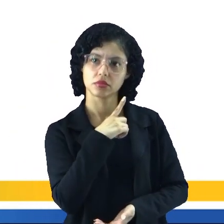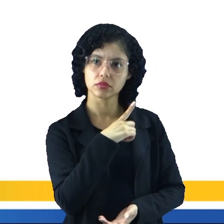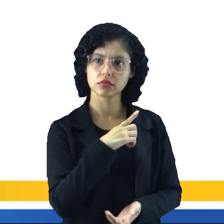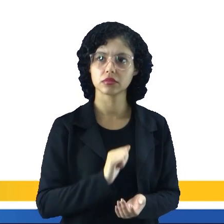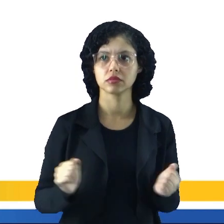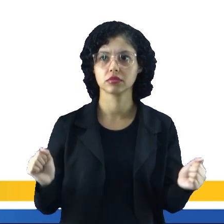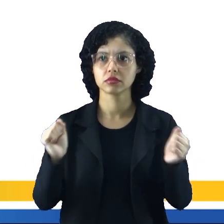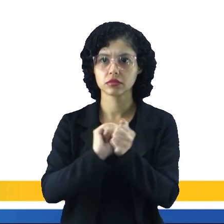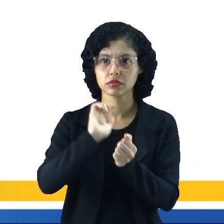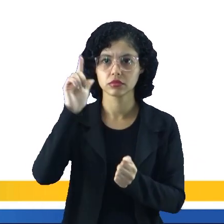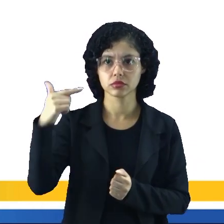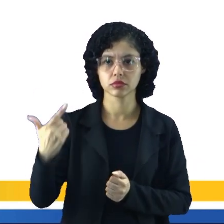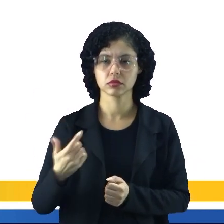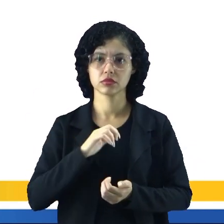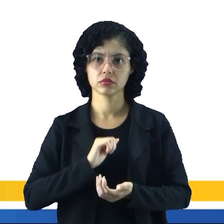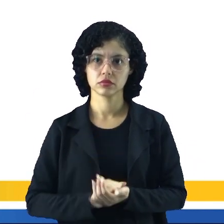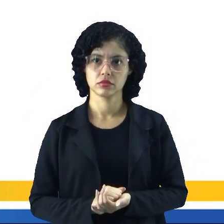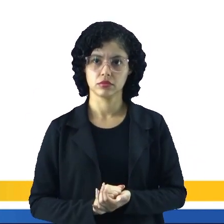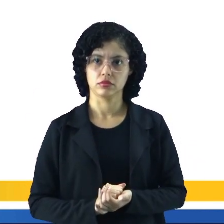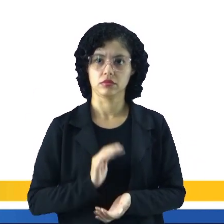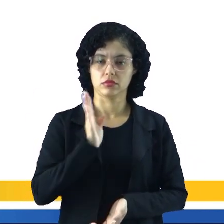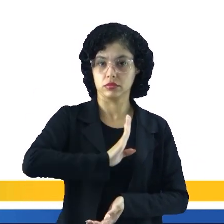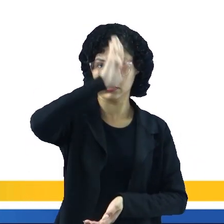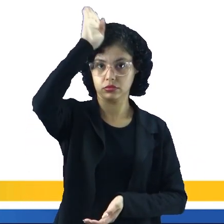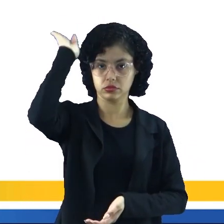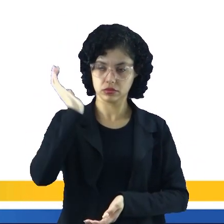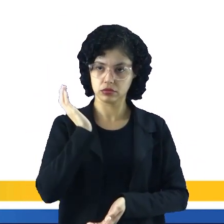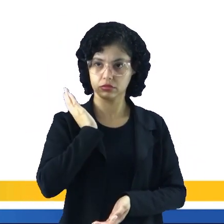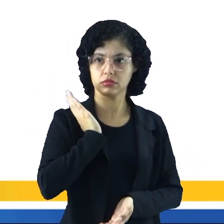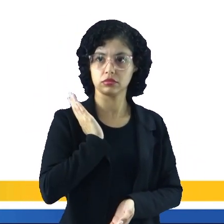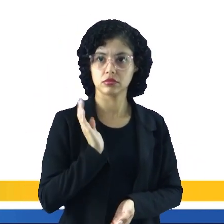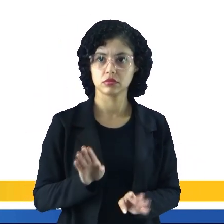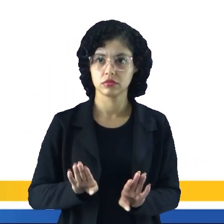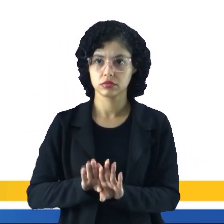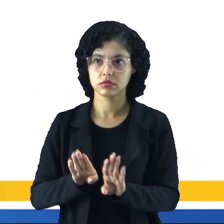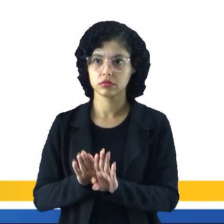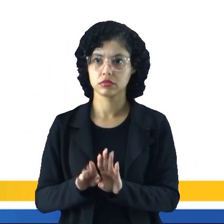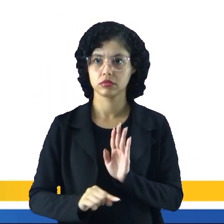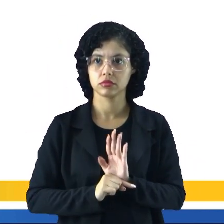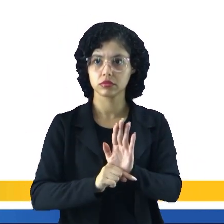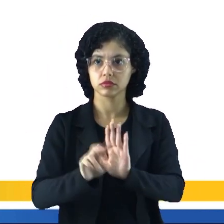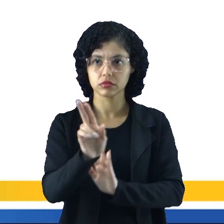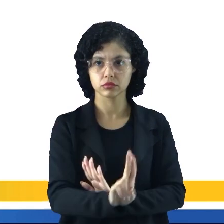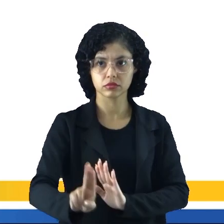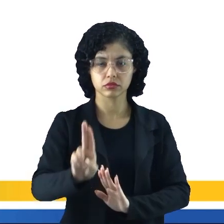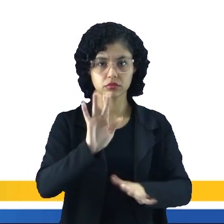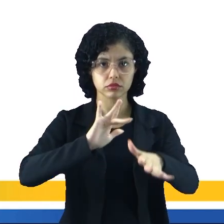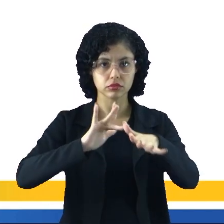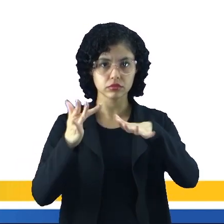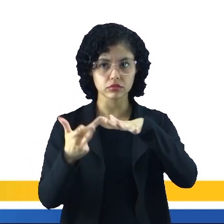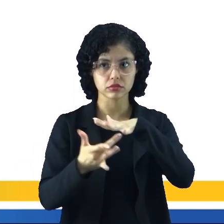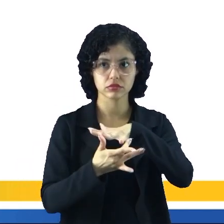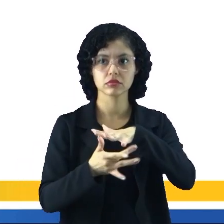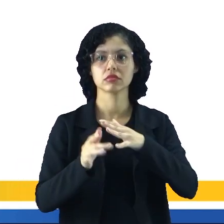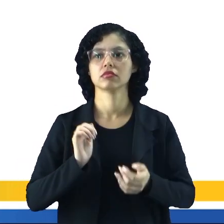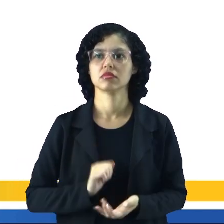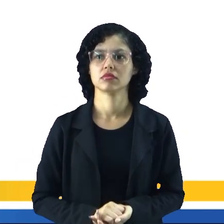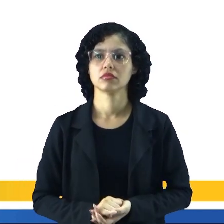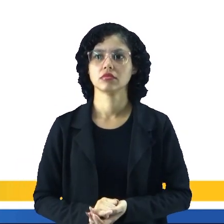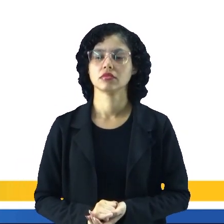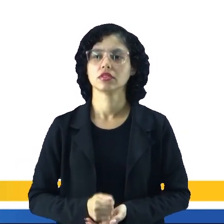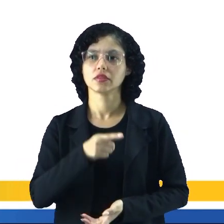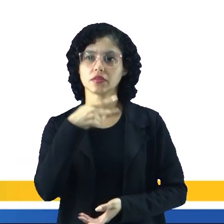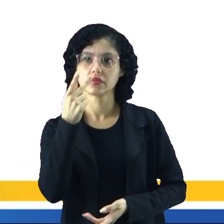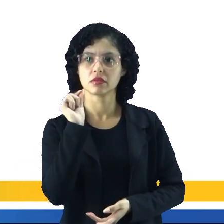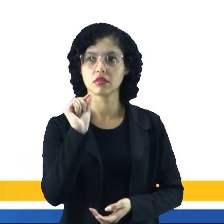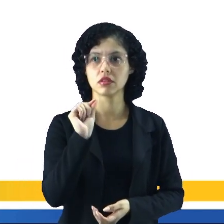sido junto com outros membros da Elite Romana precursou do uso de redes sociais o autor